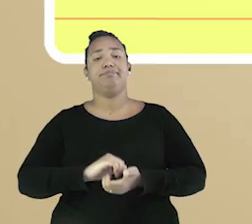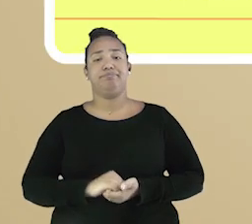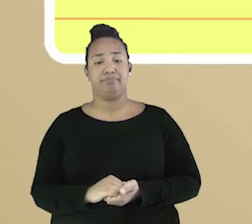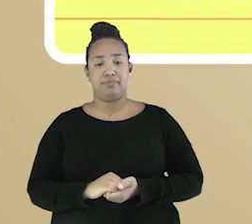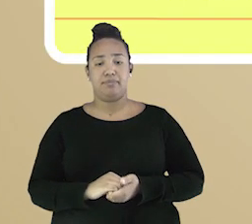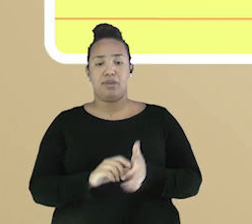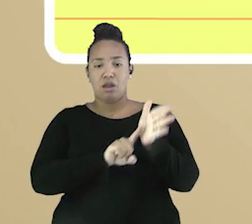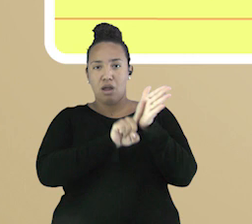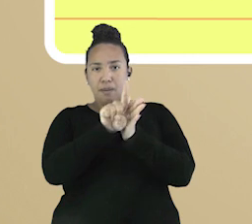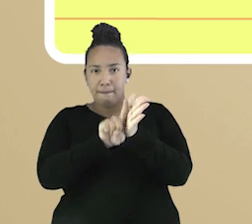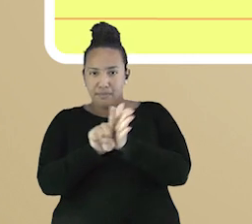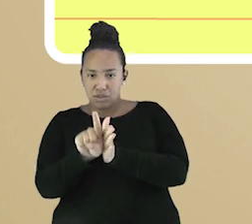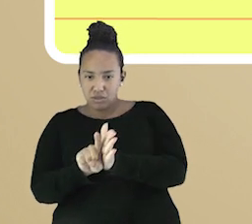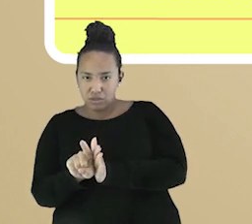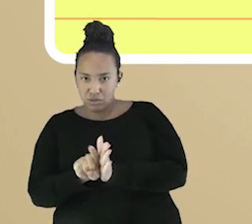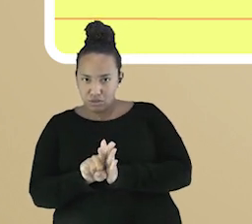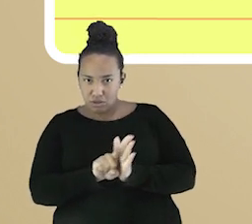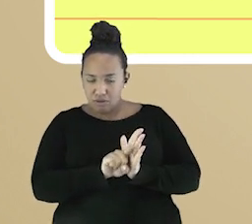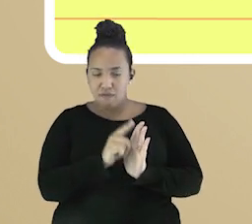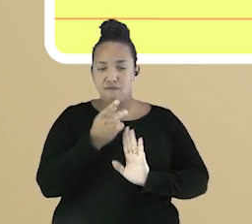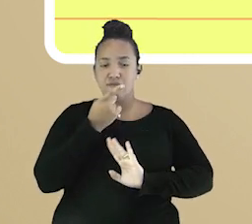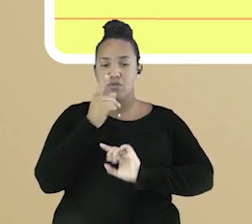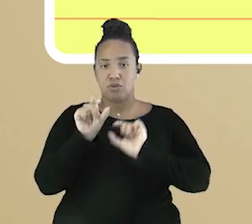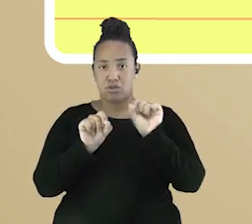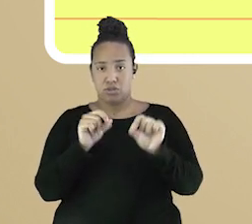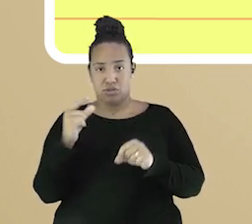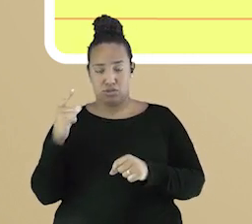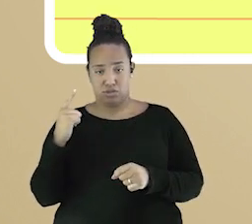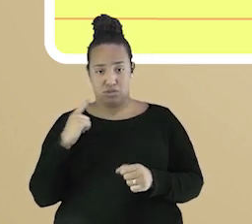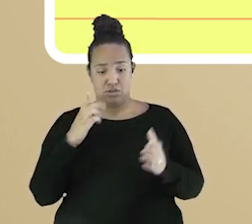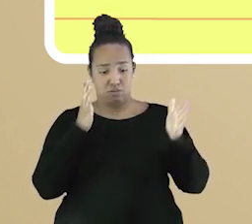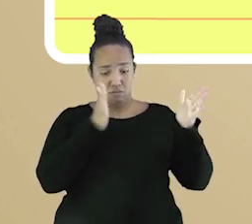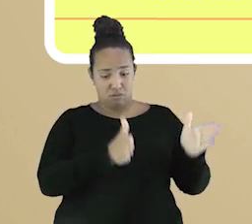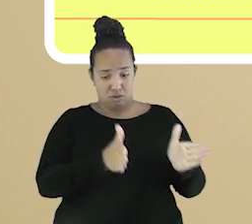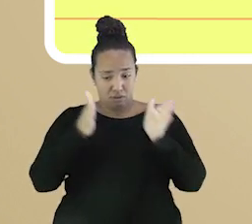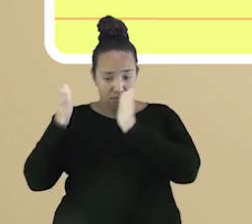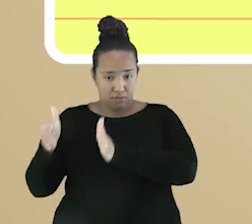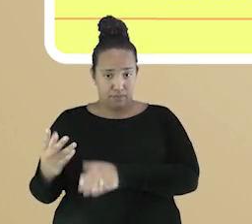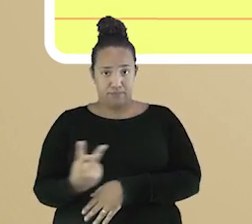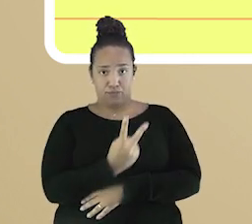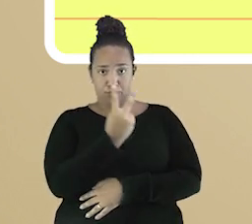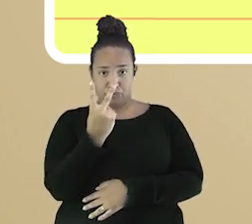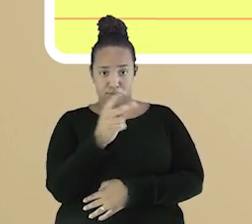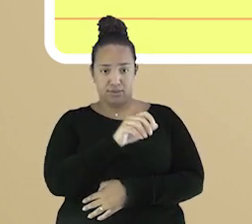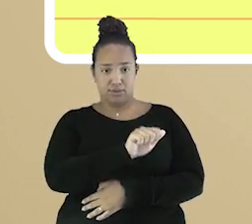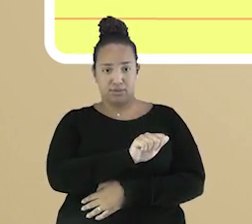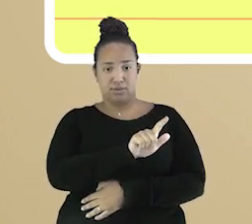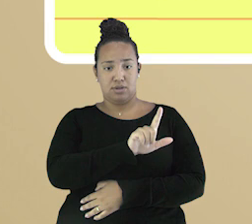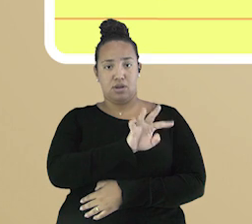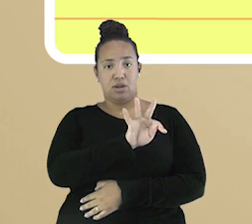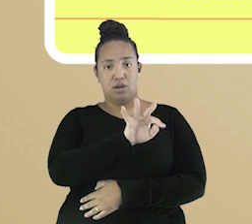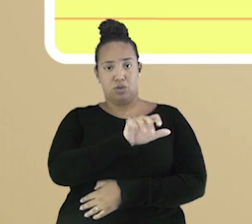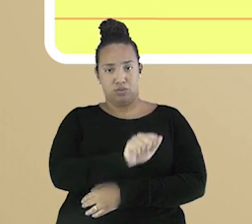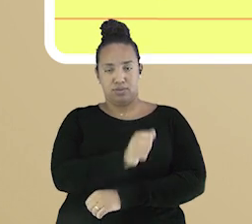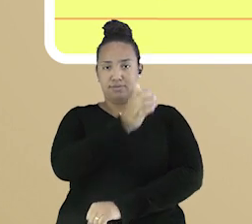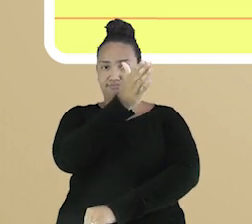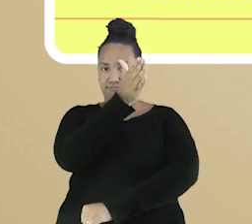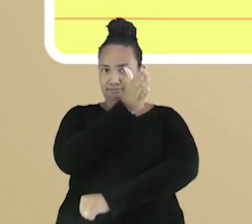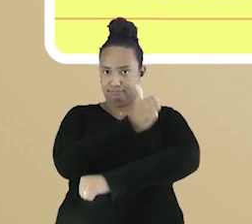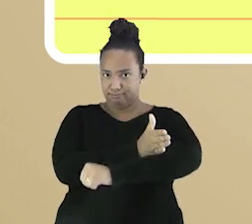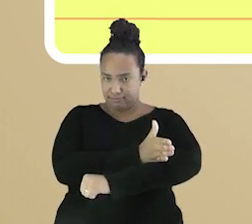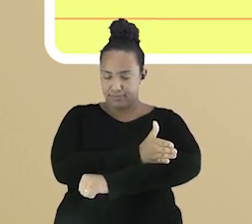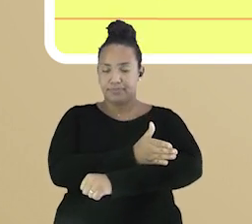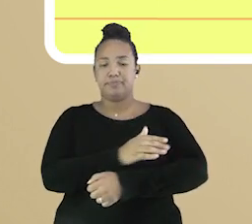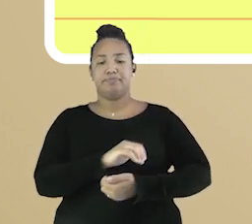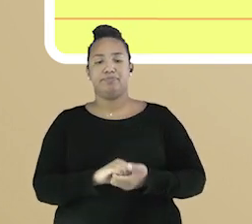Os historiadores, para estudar esse período, dividiram em Alta e Baixa Idade Média. Na Alta Idade